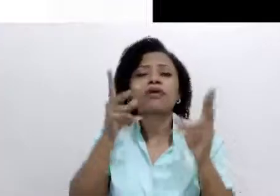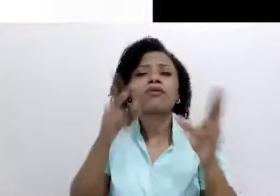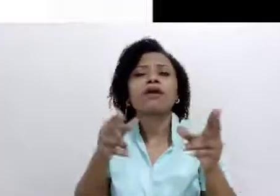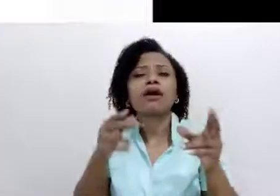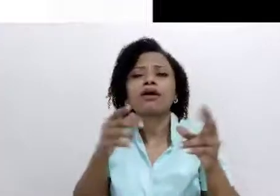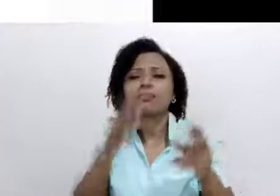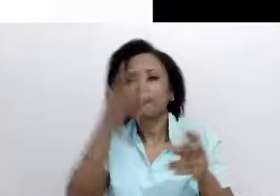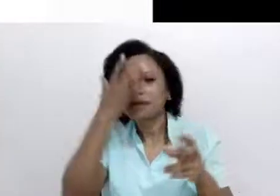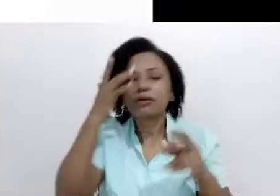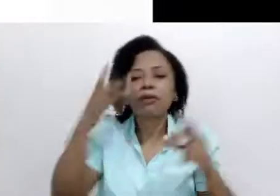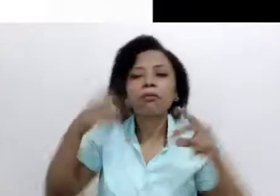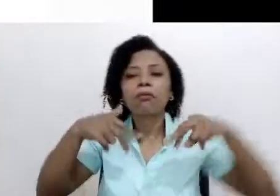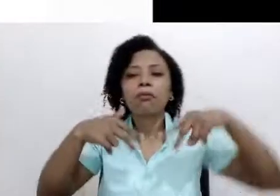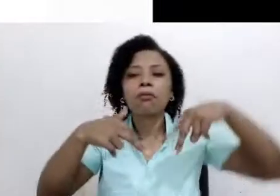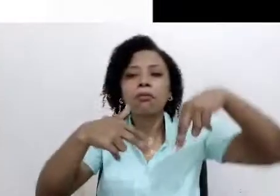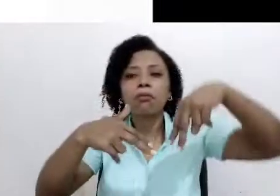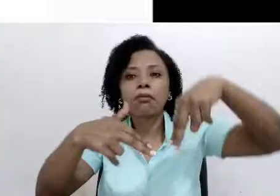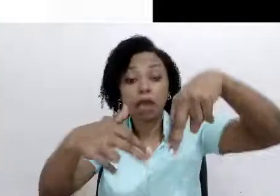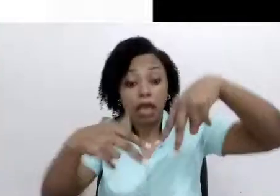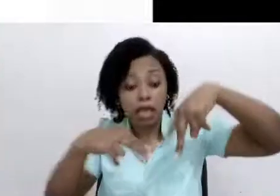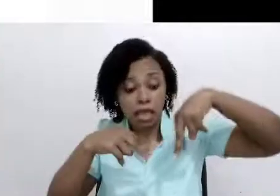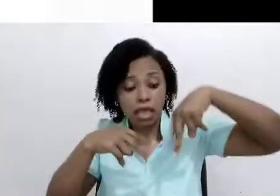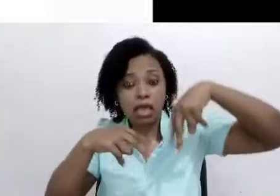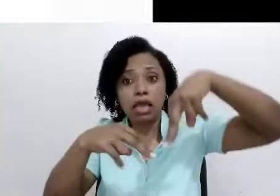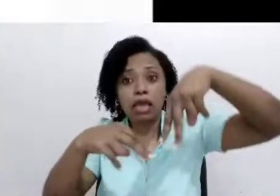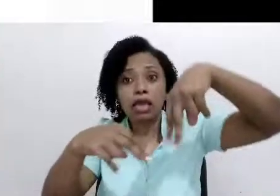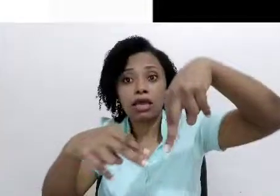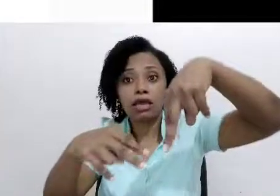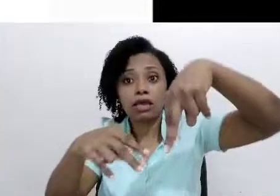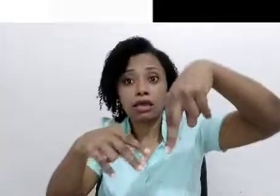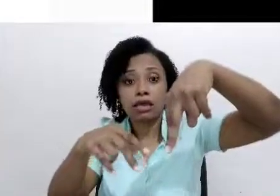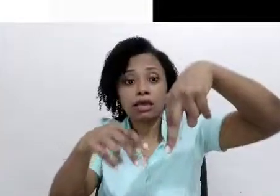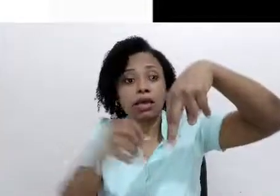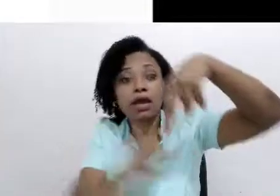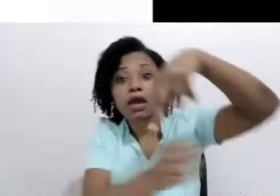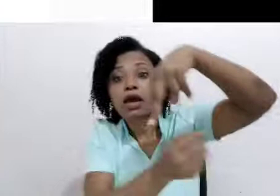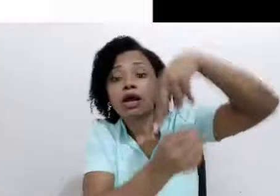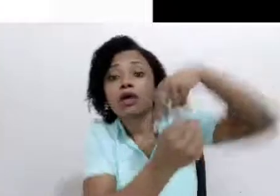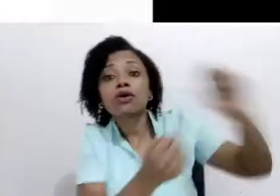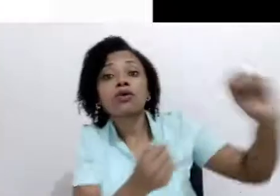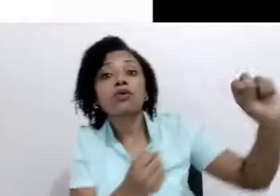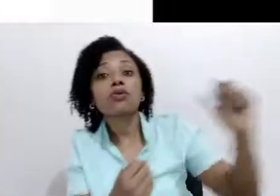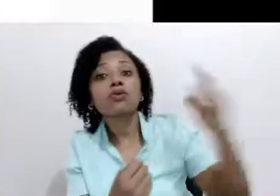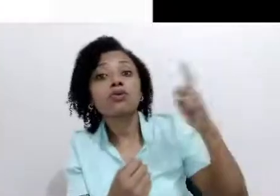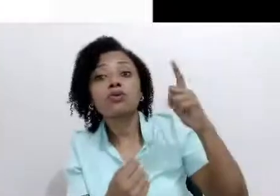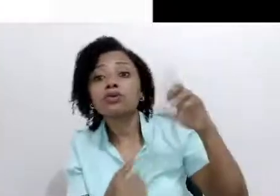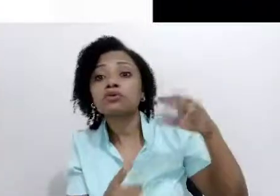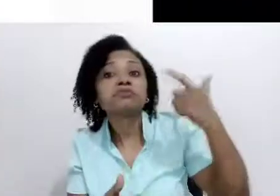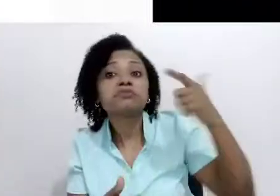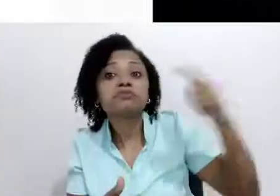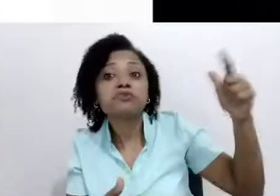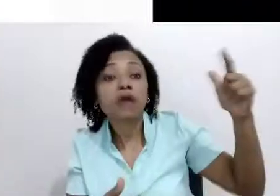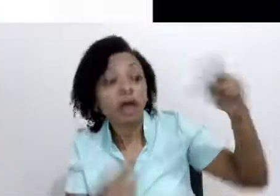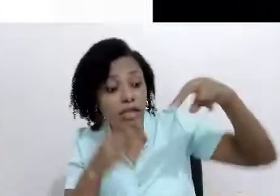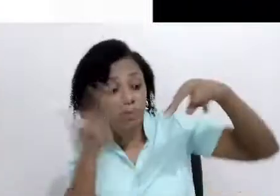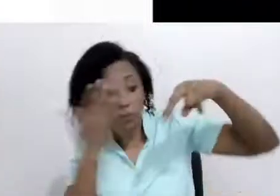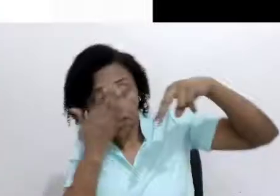uma região do espaço que não recebe luz da fonte luminosa, devido à presença de um corpo